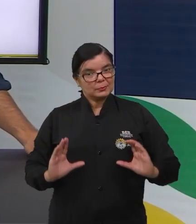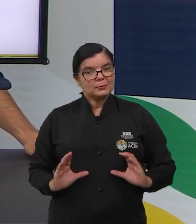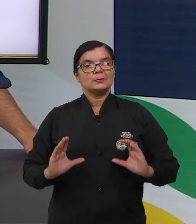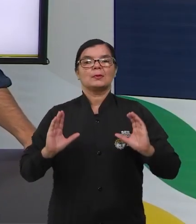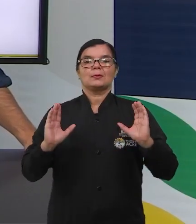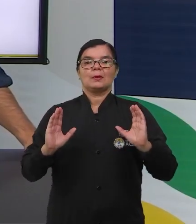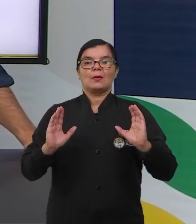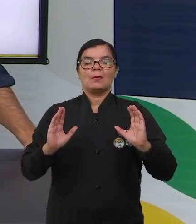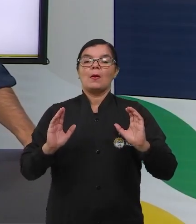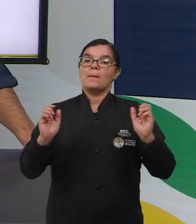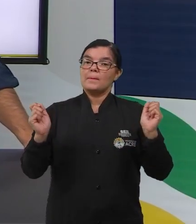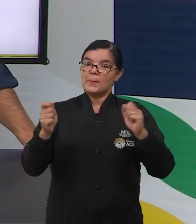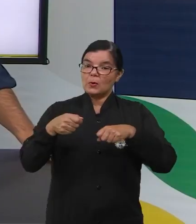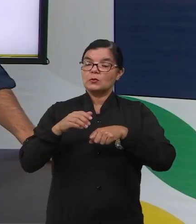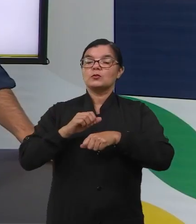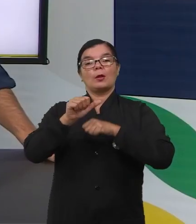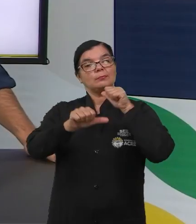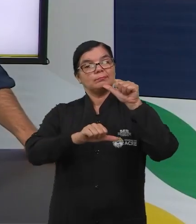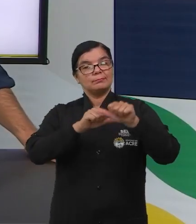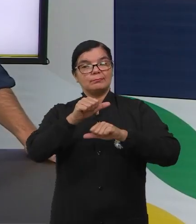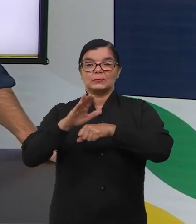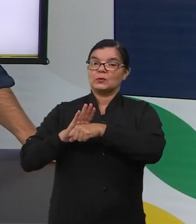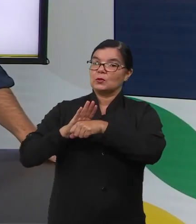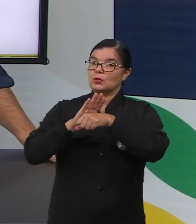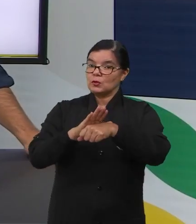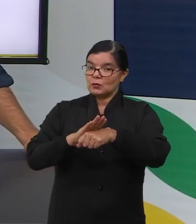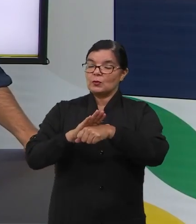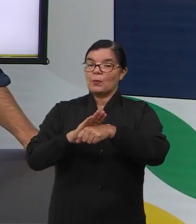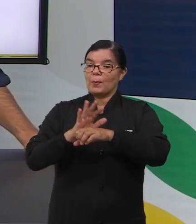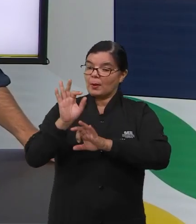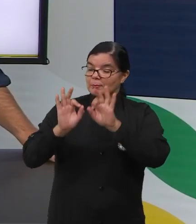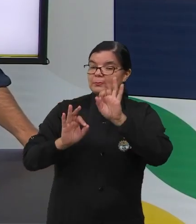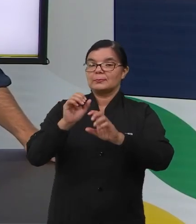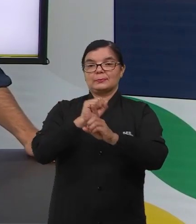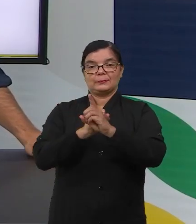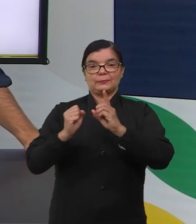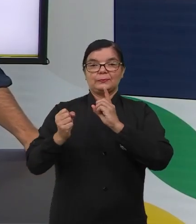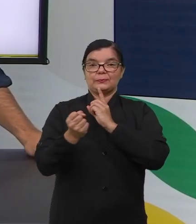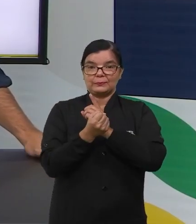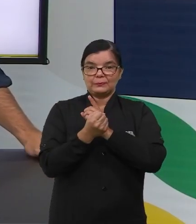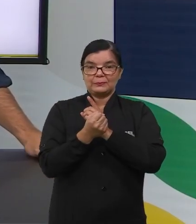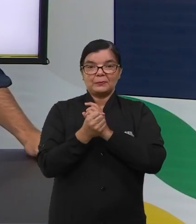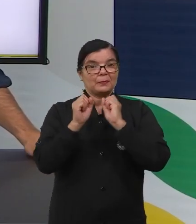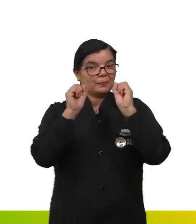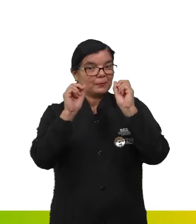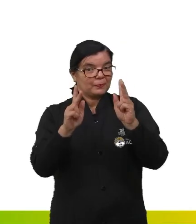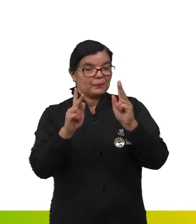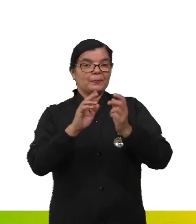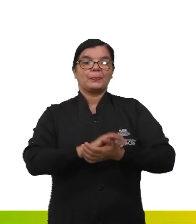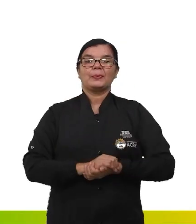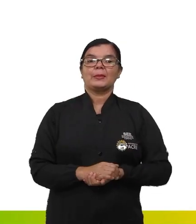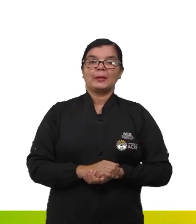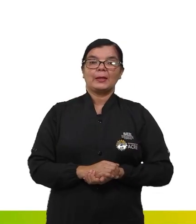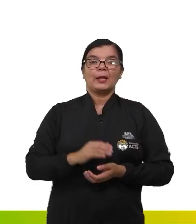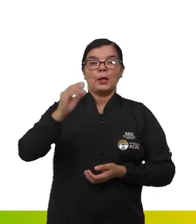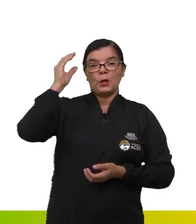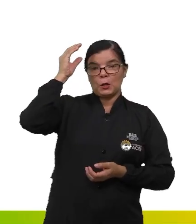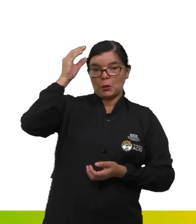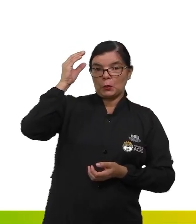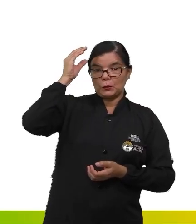é capaz de transformar e colaborar com a construção da sociedade. Ok? Então aqui, ó,